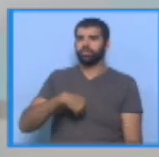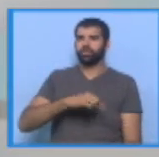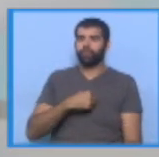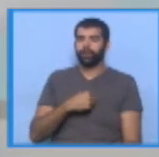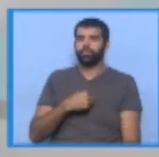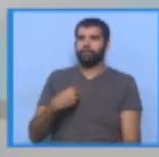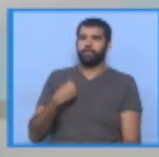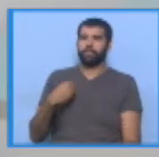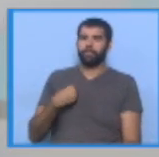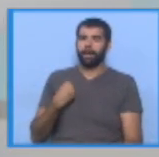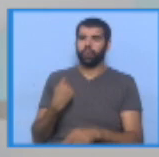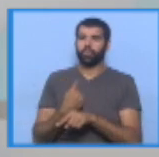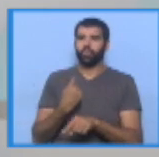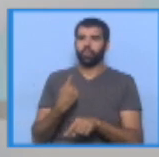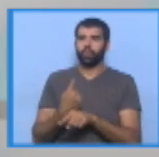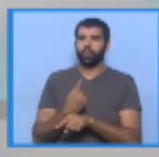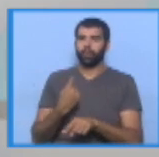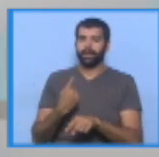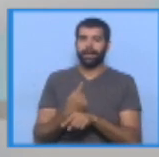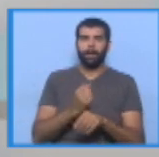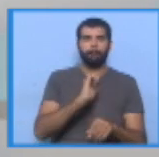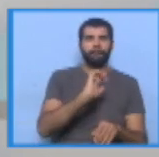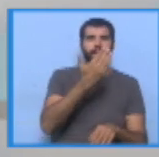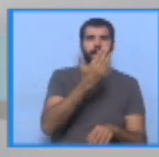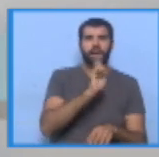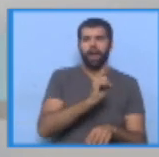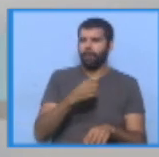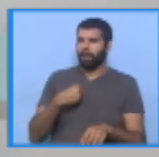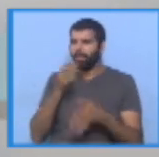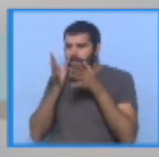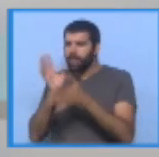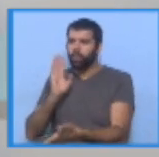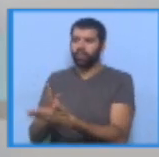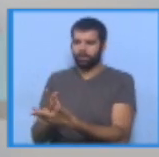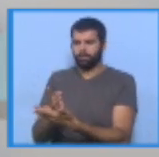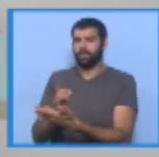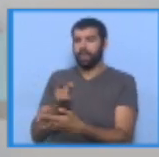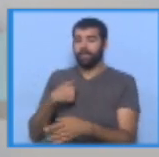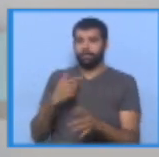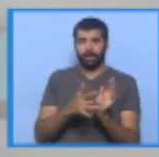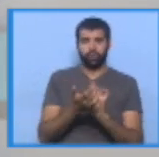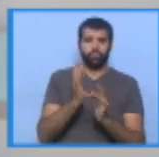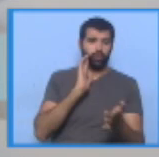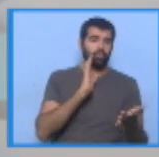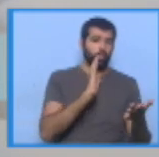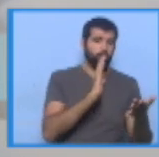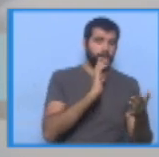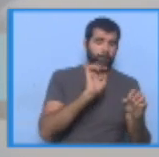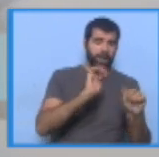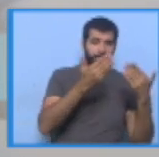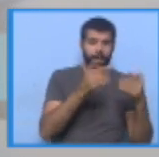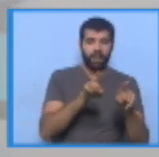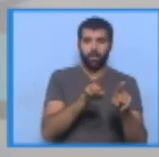preocupemos com aquilo que é primeiro, mas com aquilo que é último. Ou seja, para Jesus, o que é primeiro é o último e são os